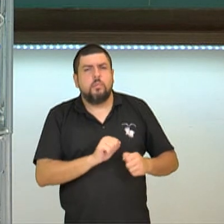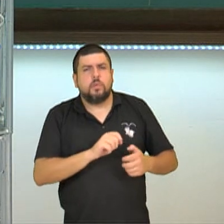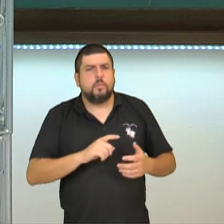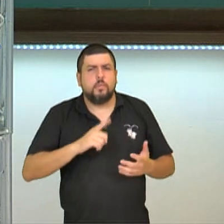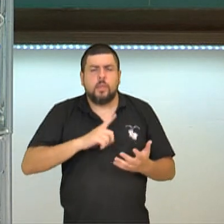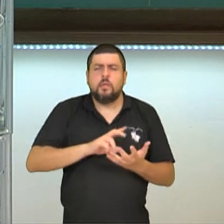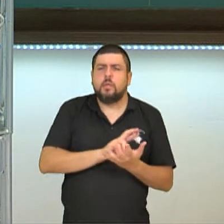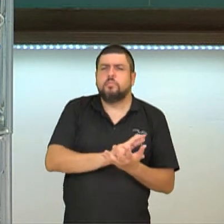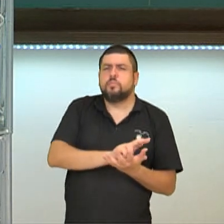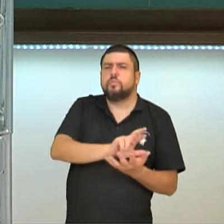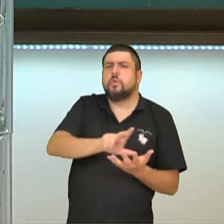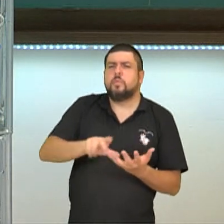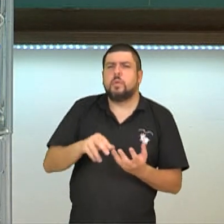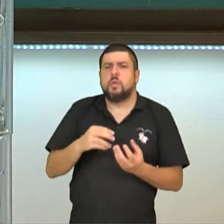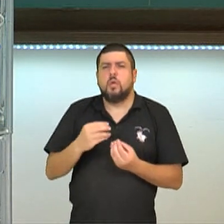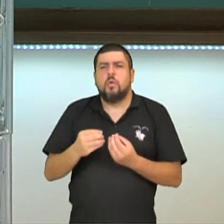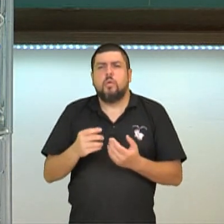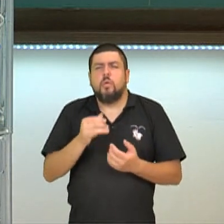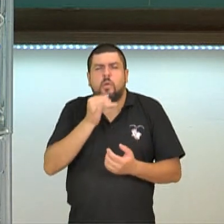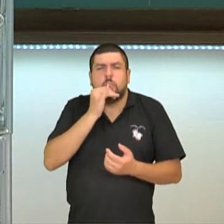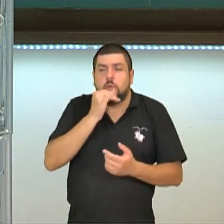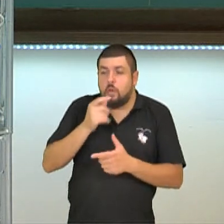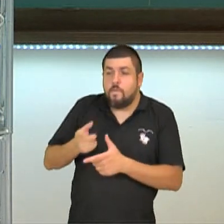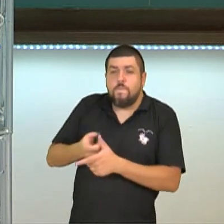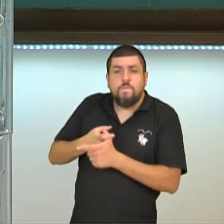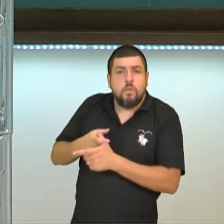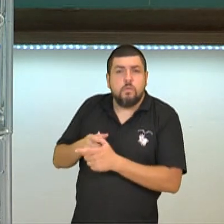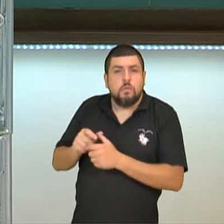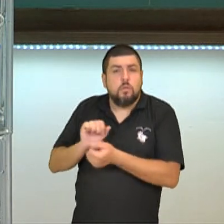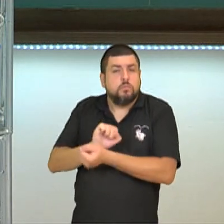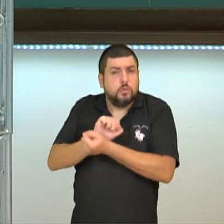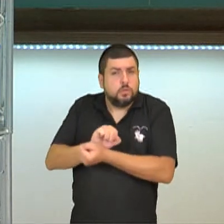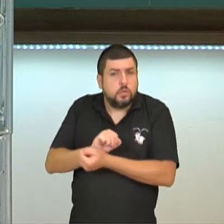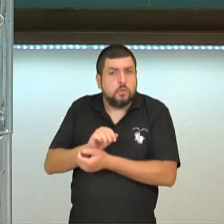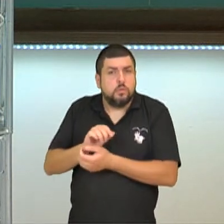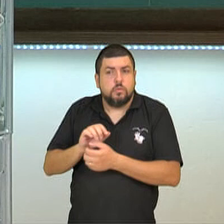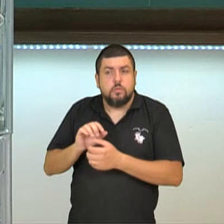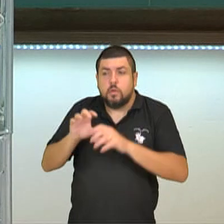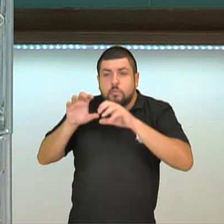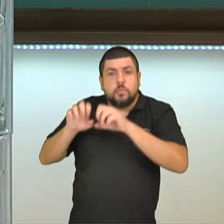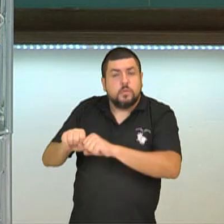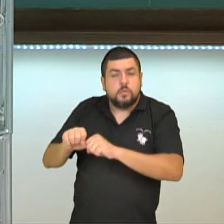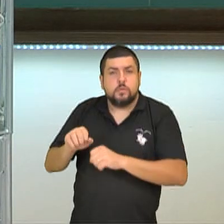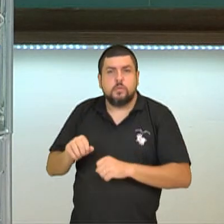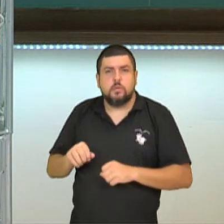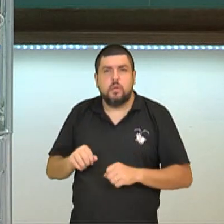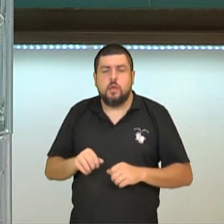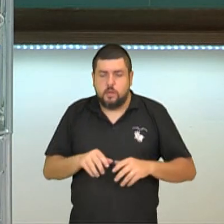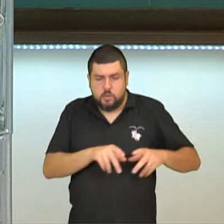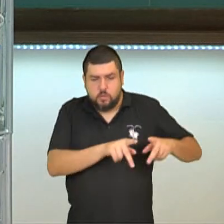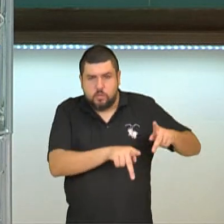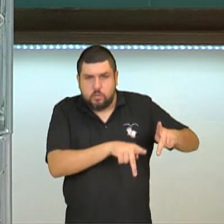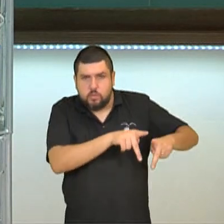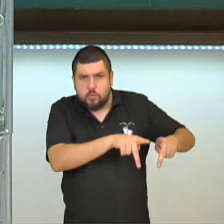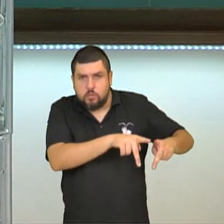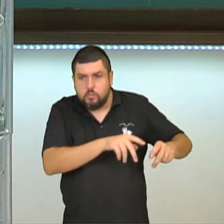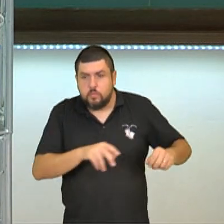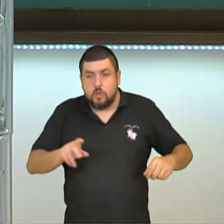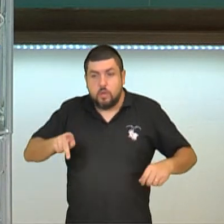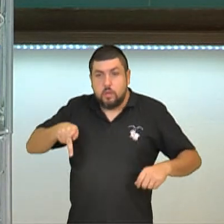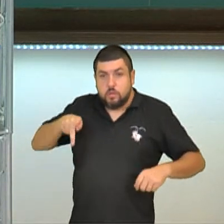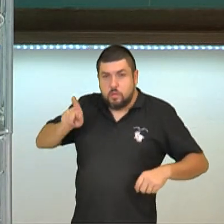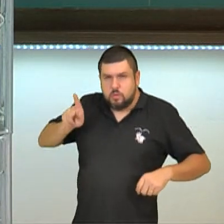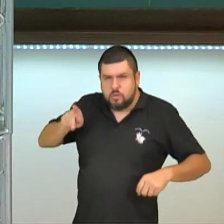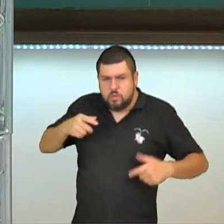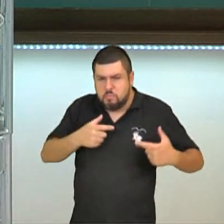várias formas de se tornar escravo, ou melhor, escravizado. Ela foi escravizada e vendida, cativa